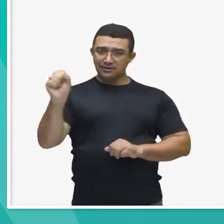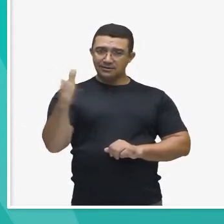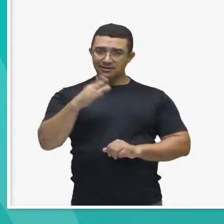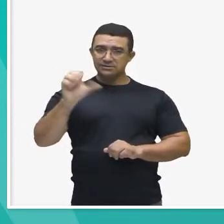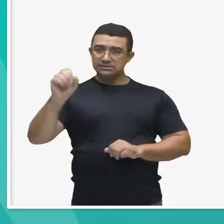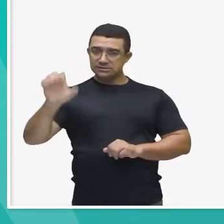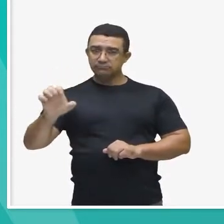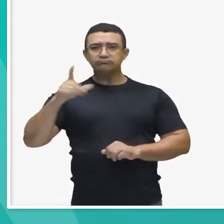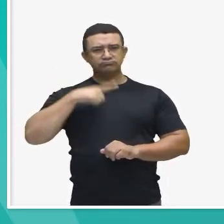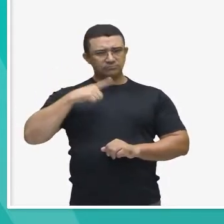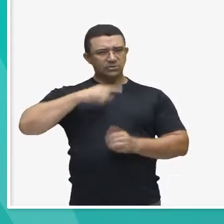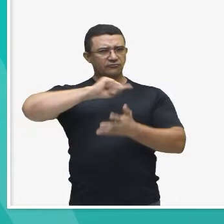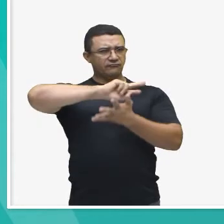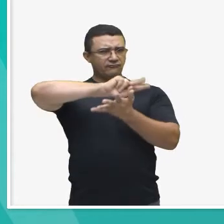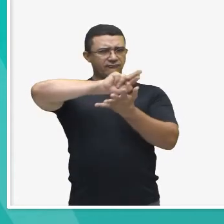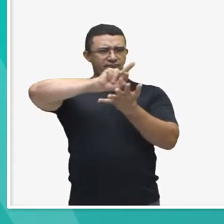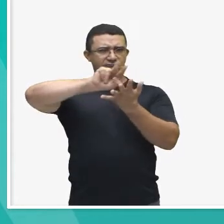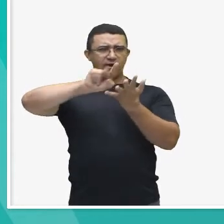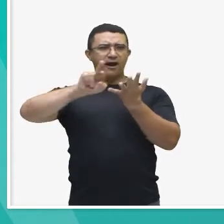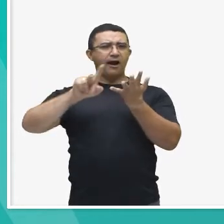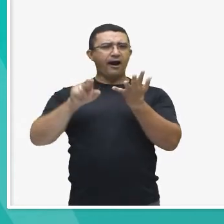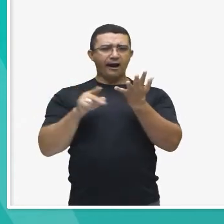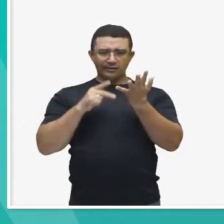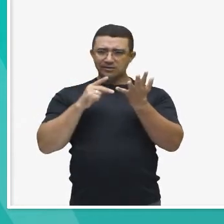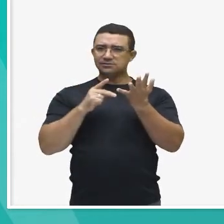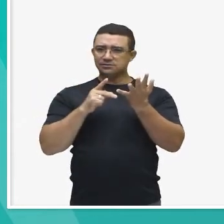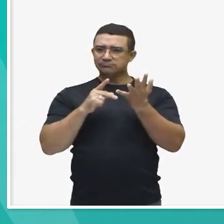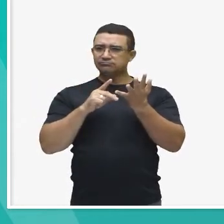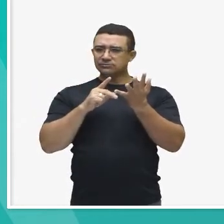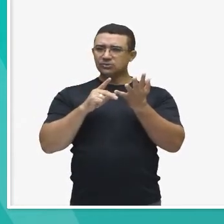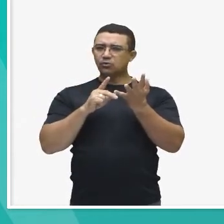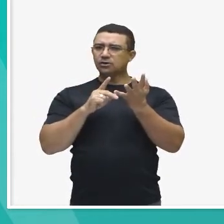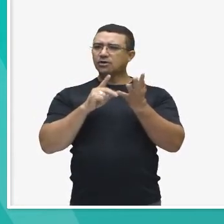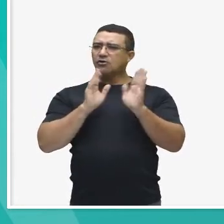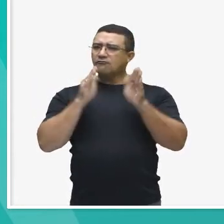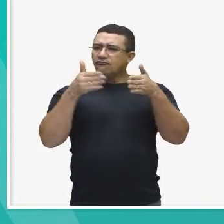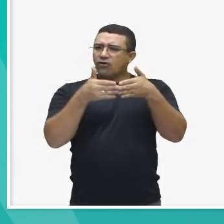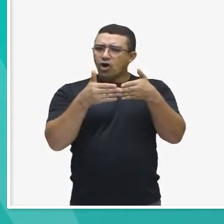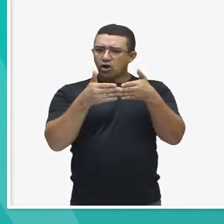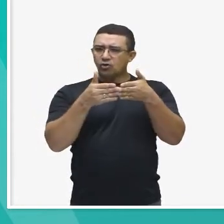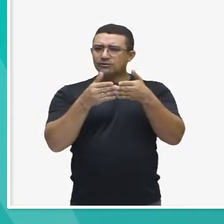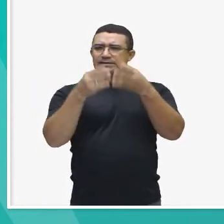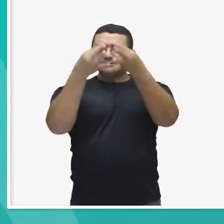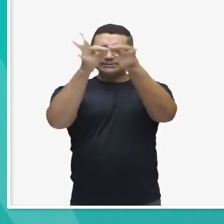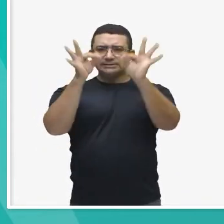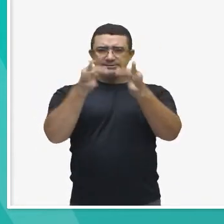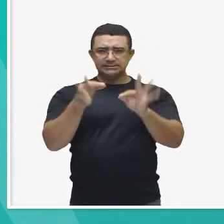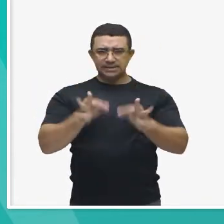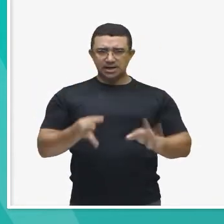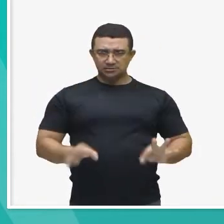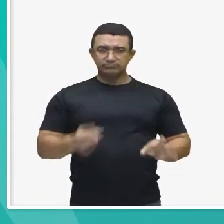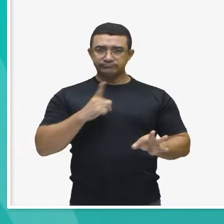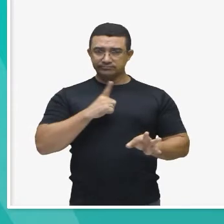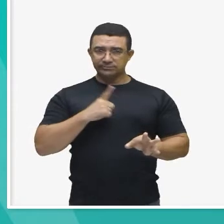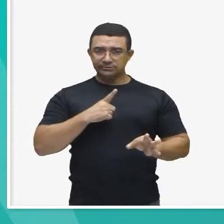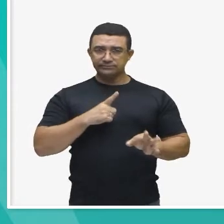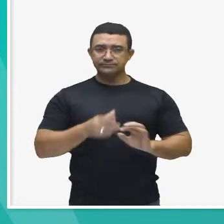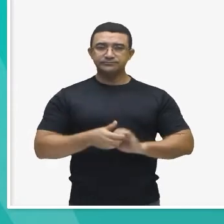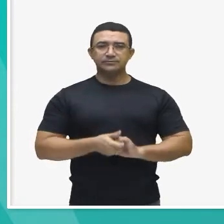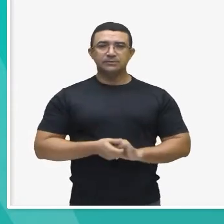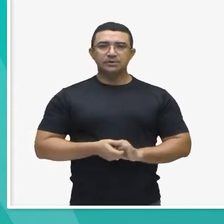professor Mário, né? Já revisaram aí esses pronomes. Então, classificando aí